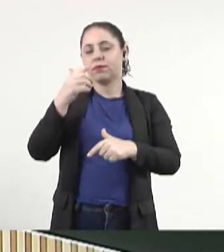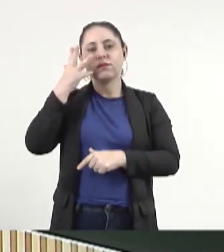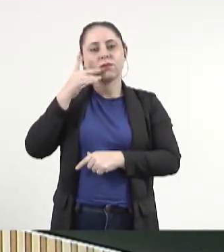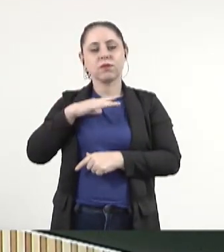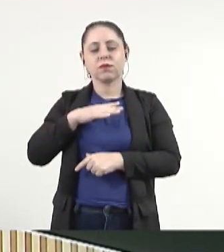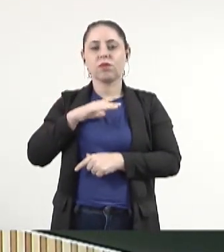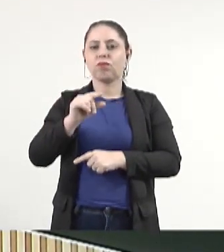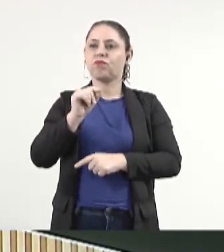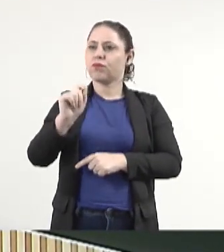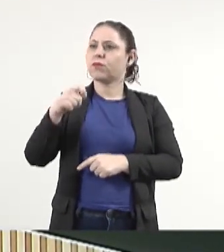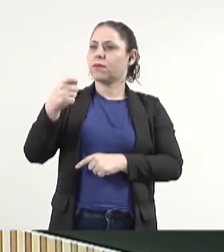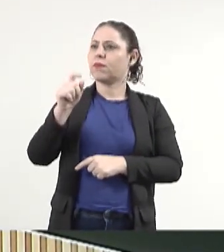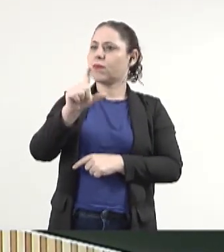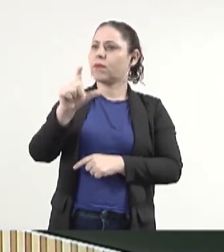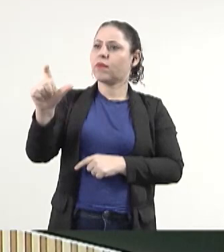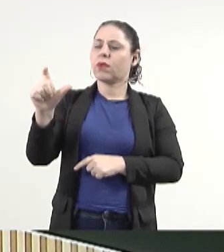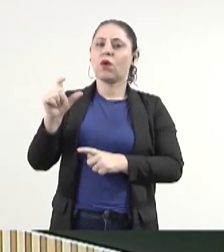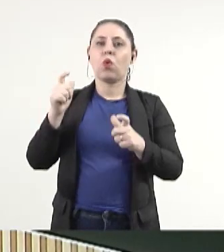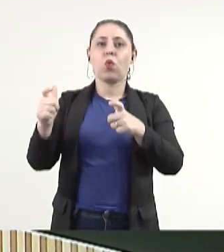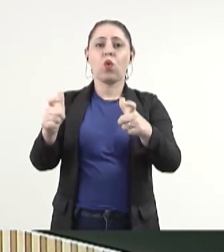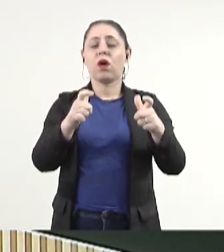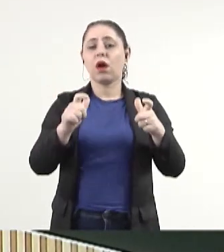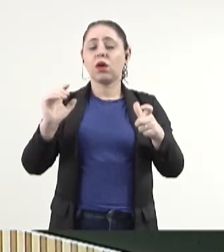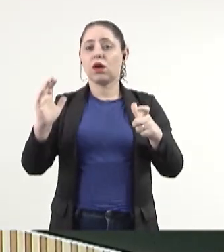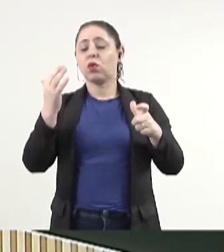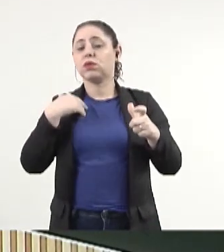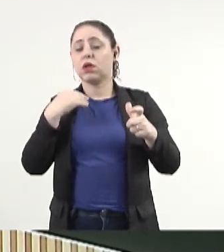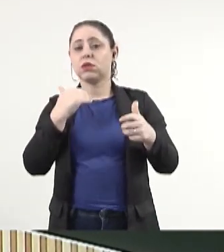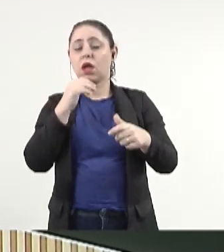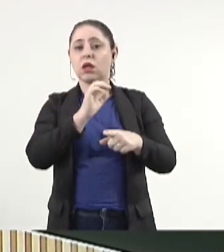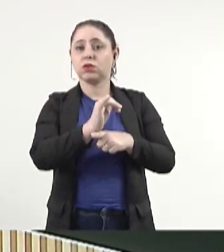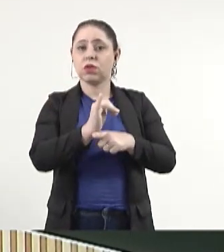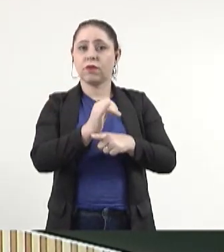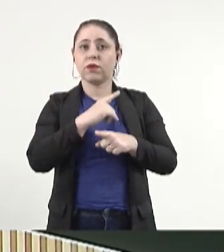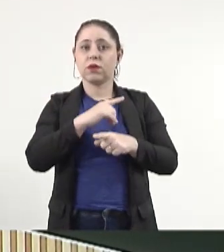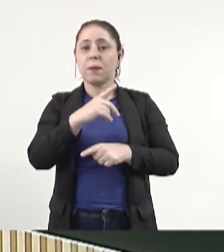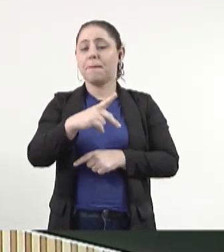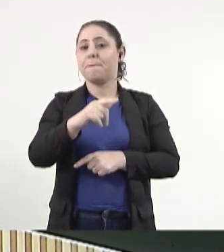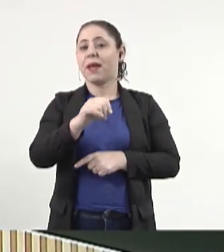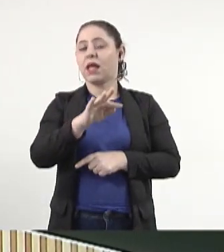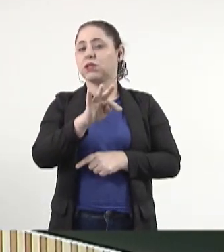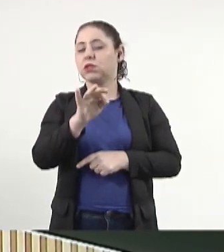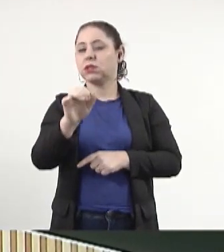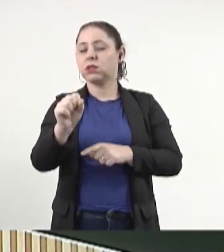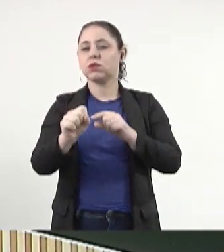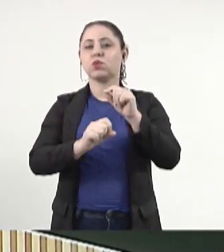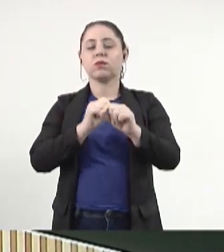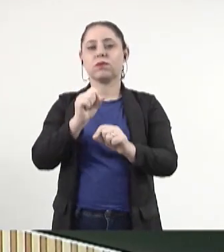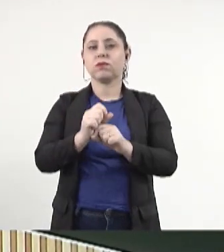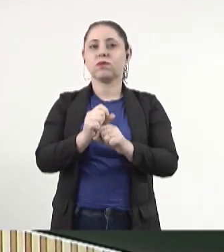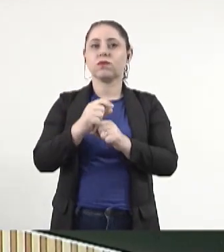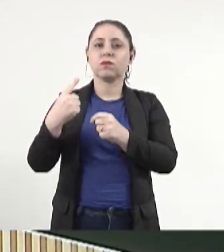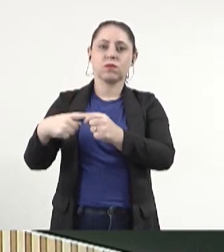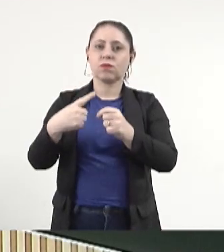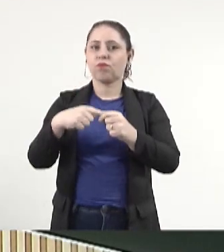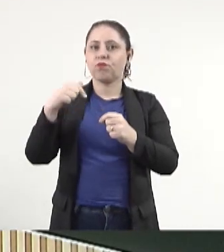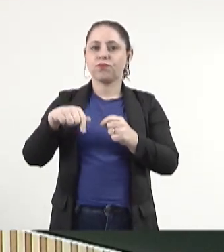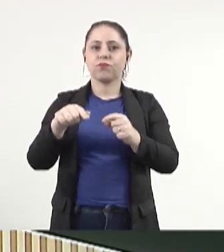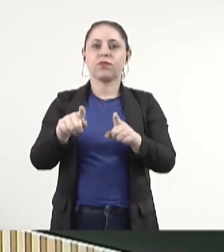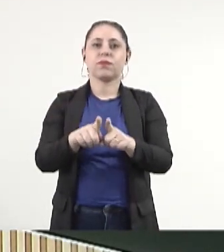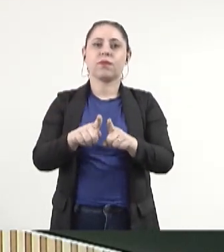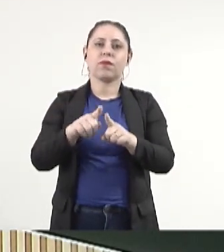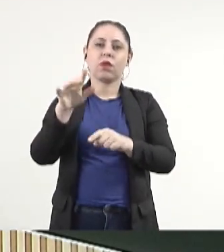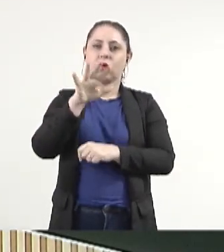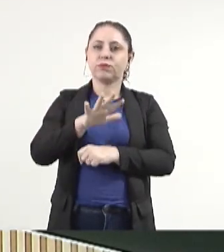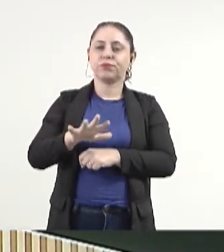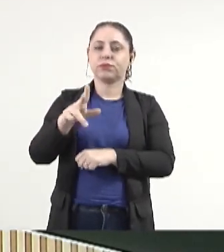essa sigla ficou muito famosa, que são os locais em que aconteciam as atividades desse programa, os PETs. Vários e vários municípios, não só de Mato Grosso do Sul,